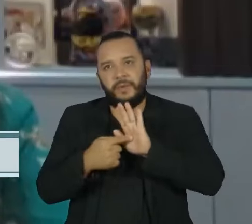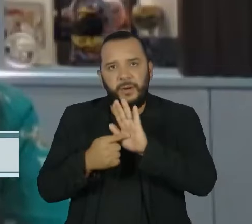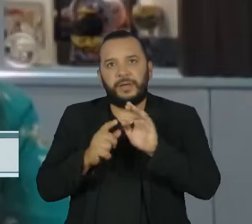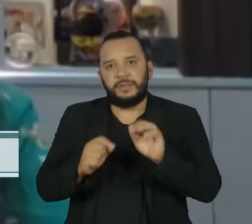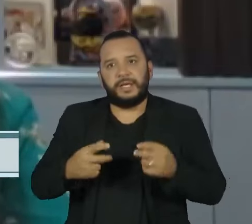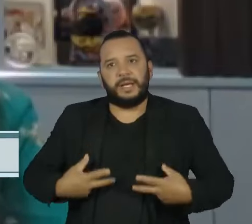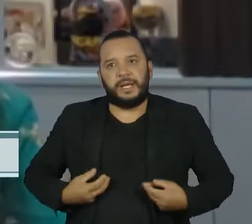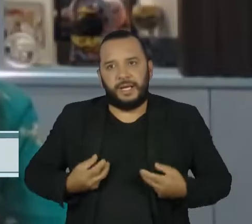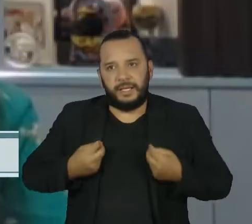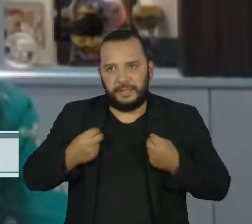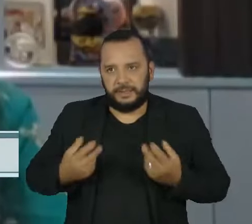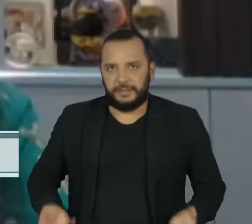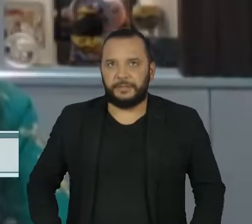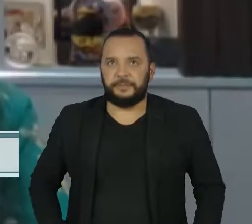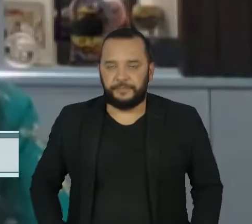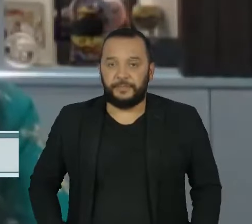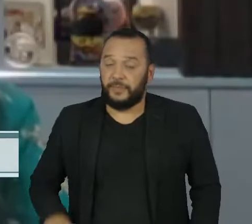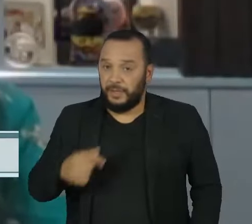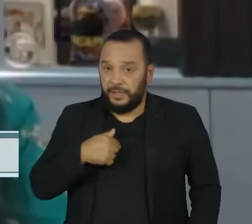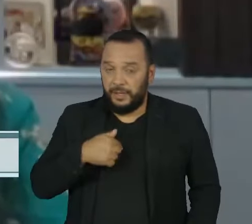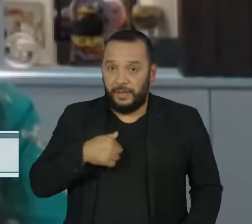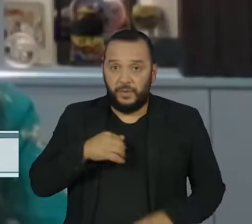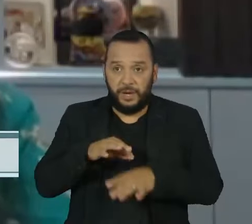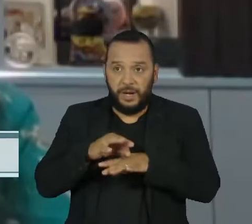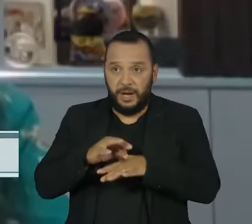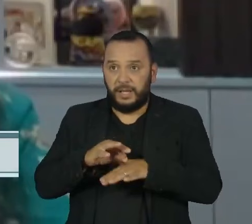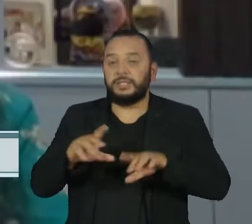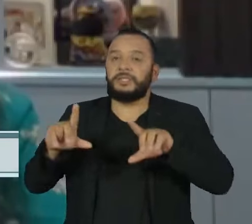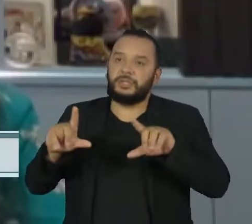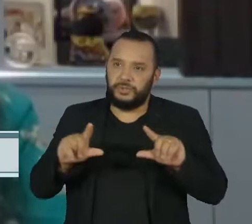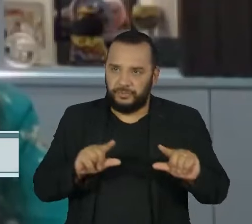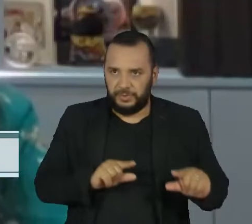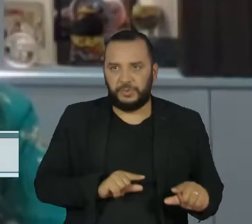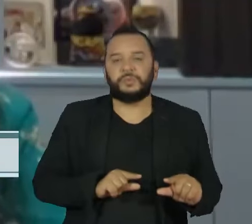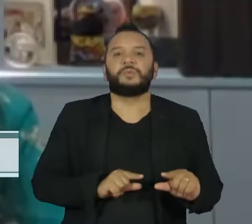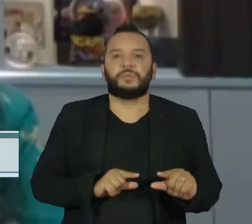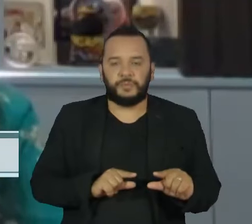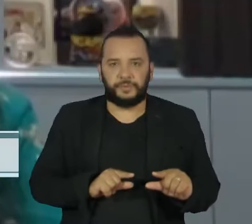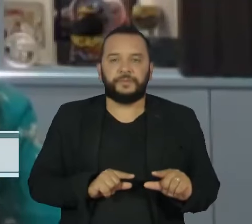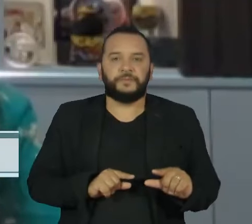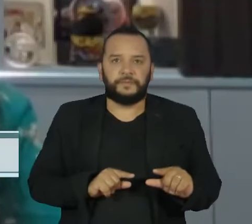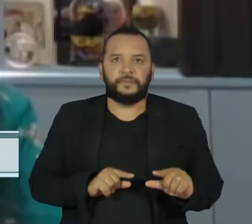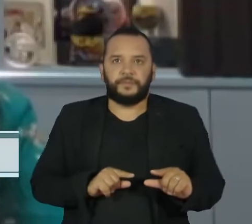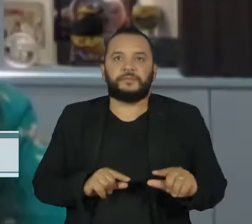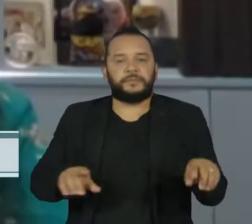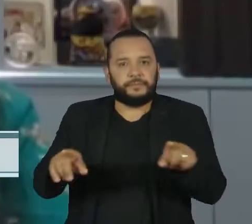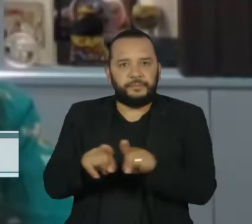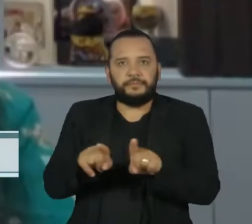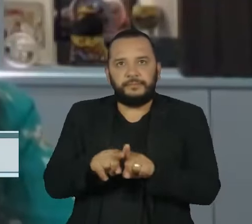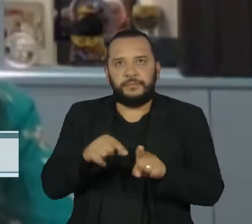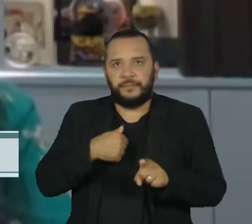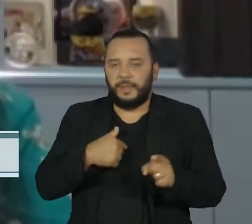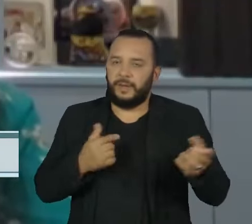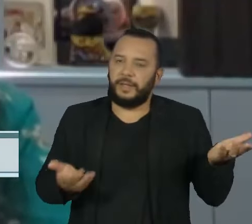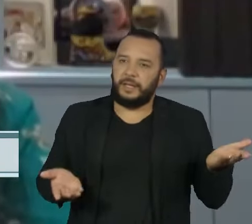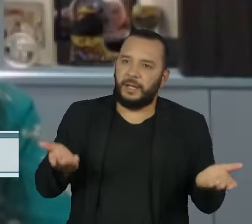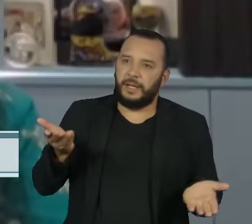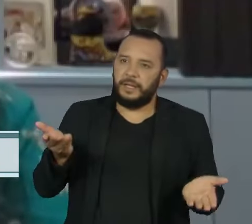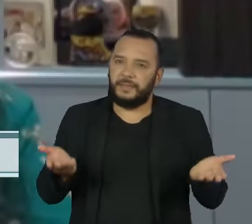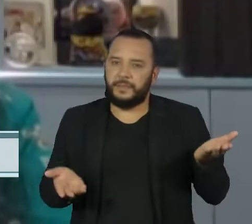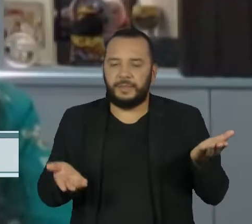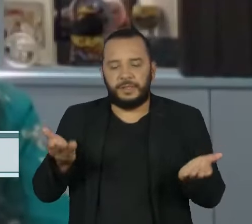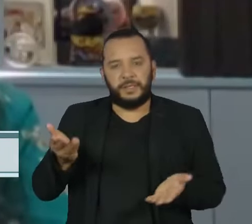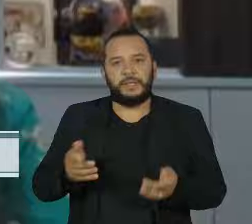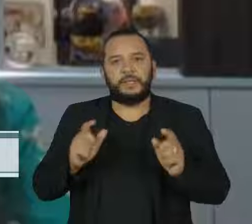câncer então quando eu diminuo o consumo de proteína de origem animal e eu acabo equilibrando né com as